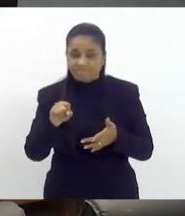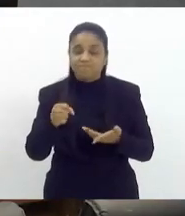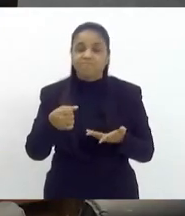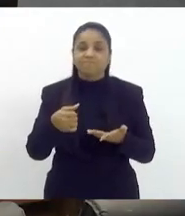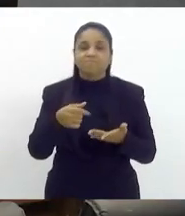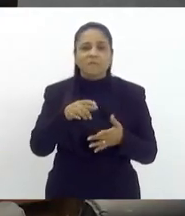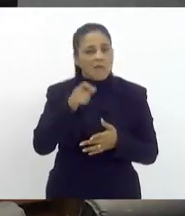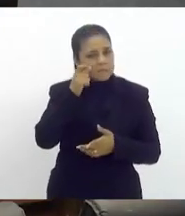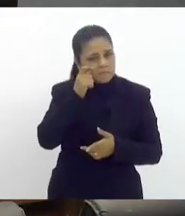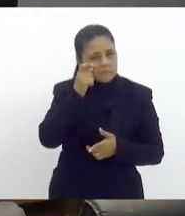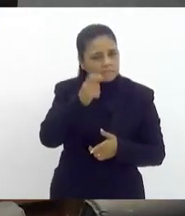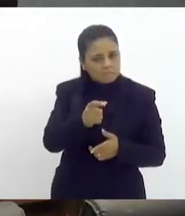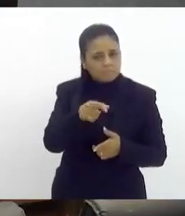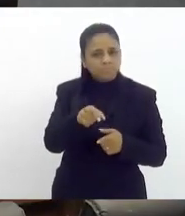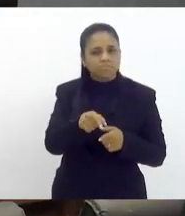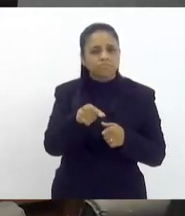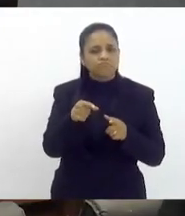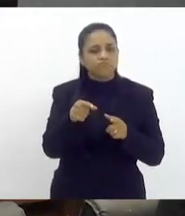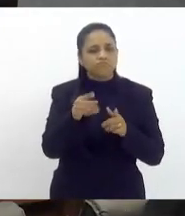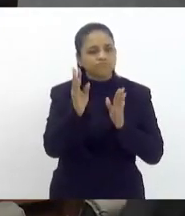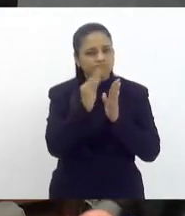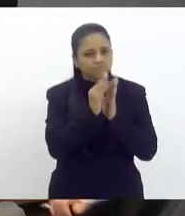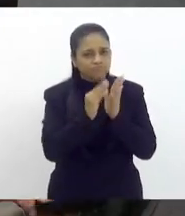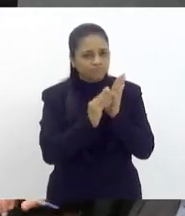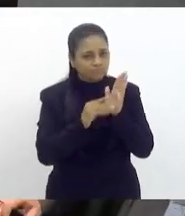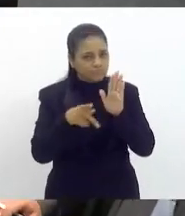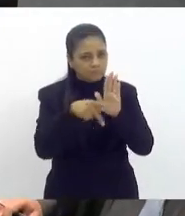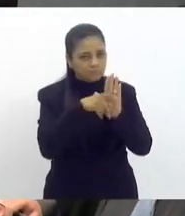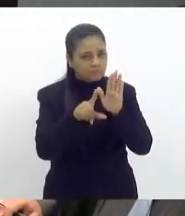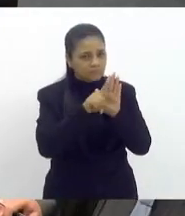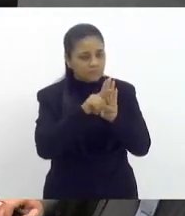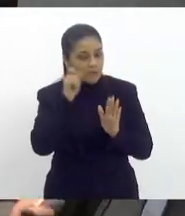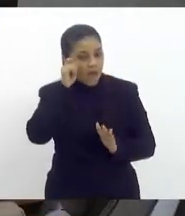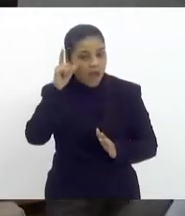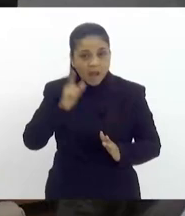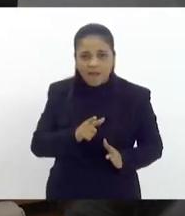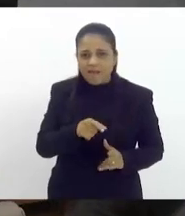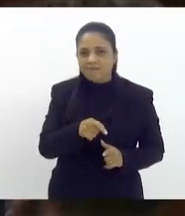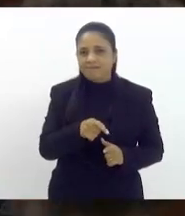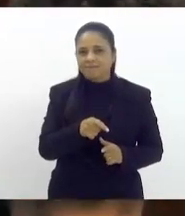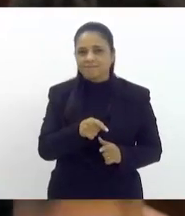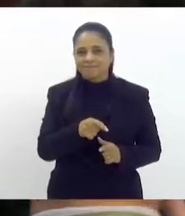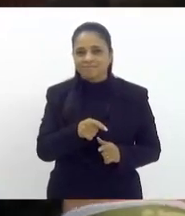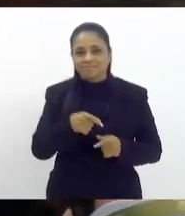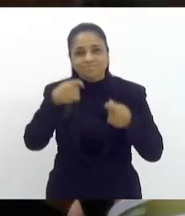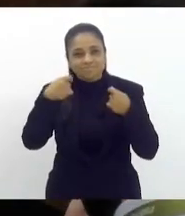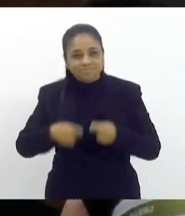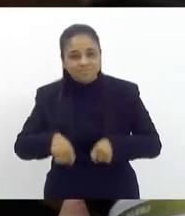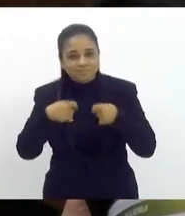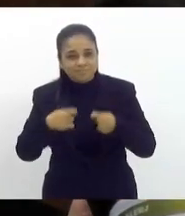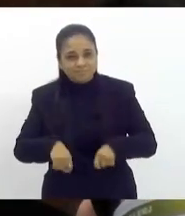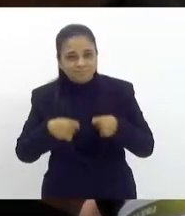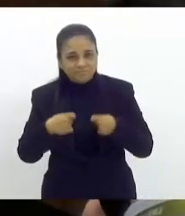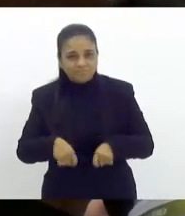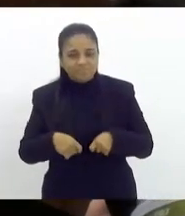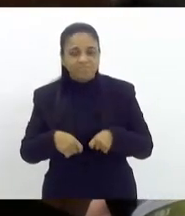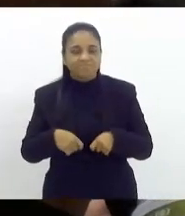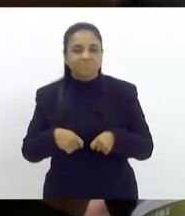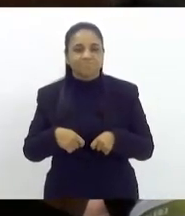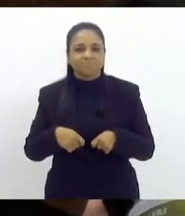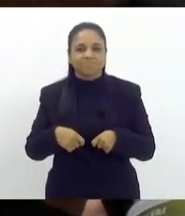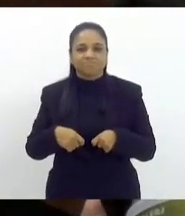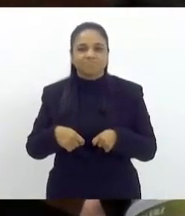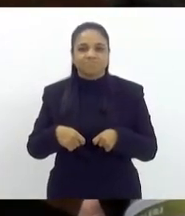interessante que o senhor traz sobretudo porque sou faz um alerta exatamente pela necessidade do da